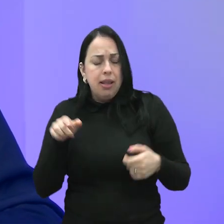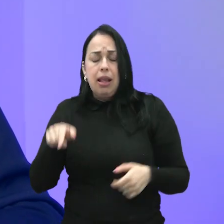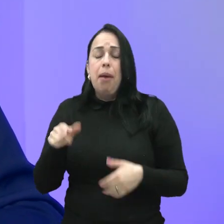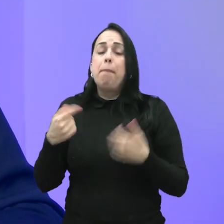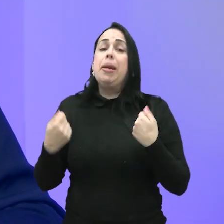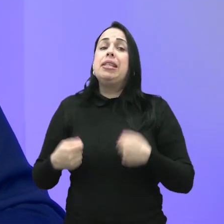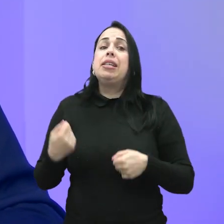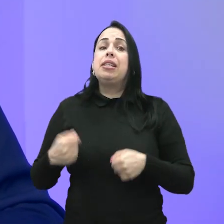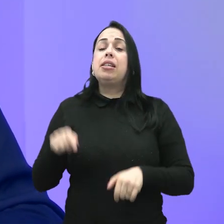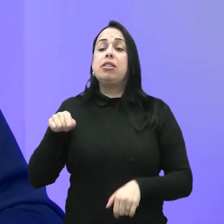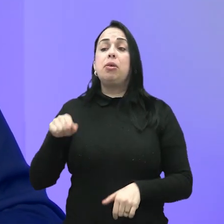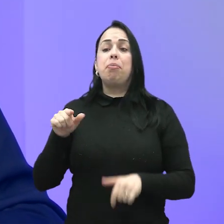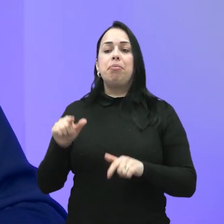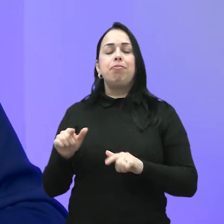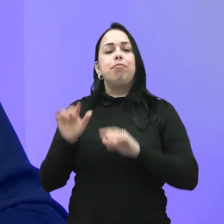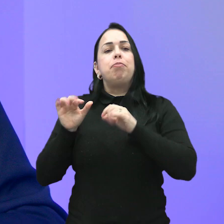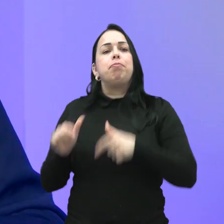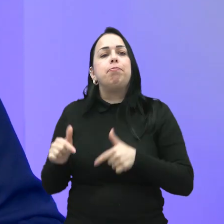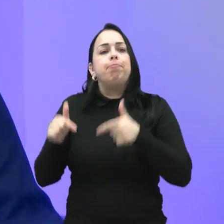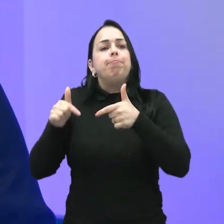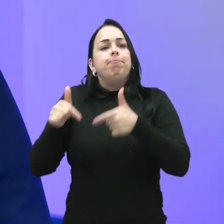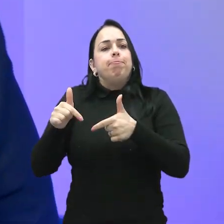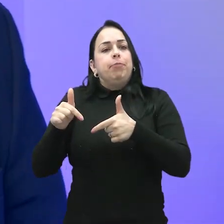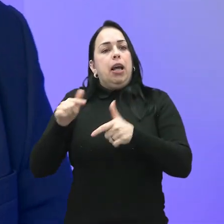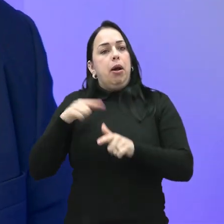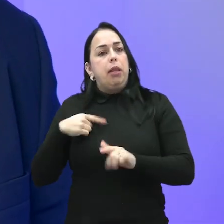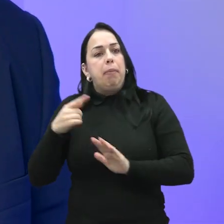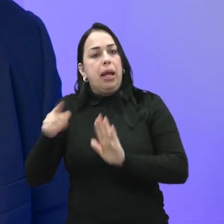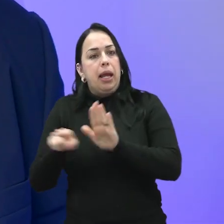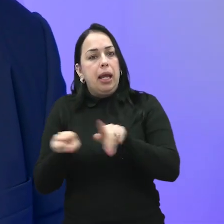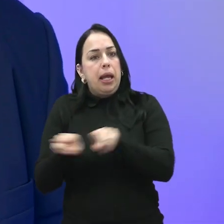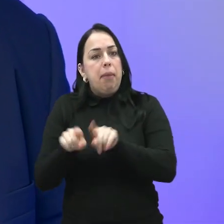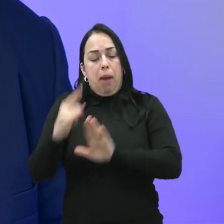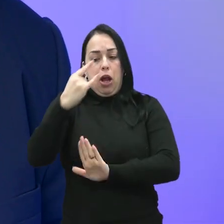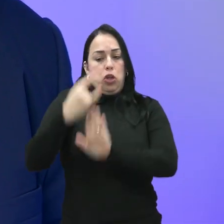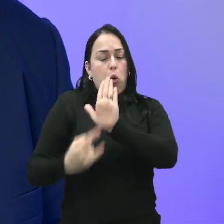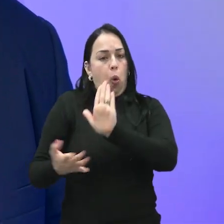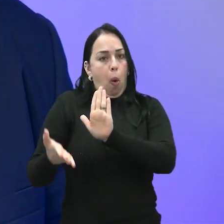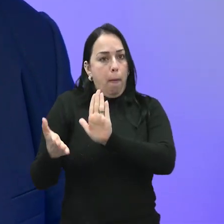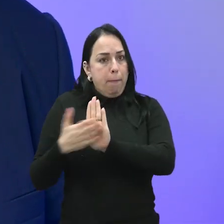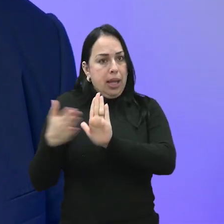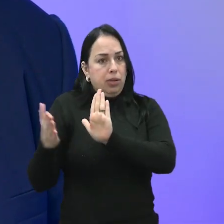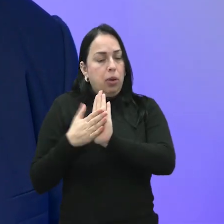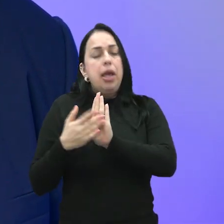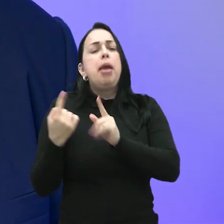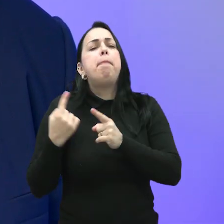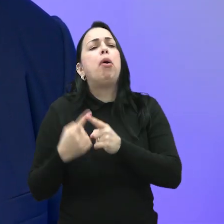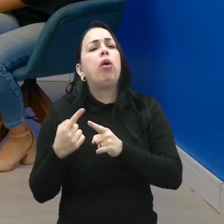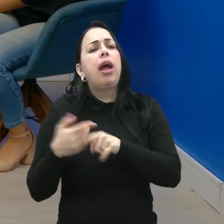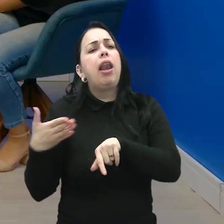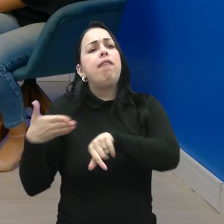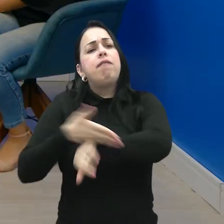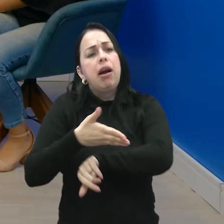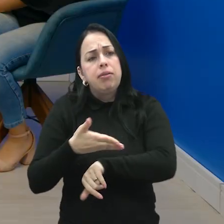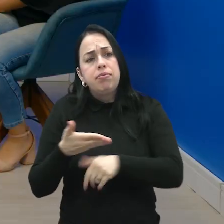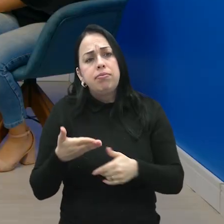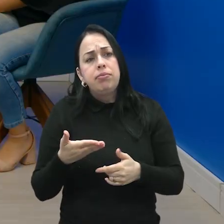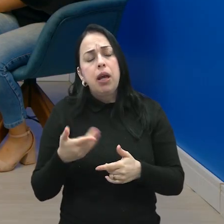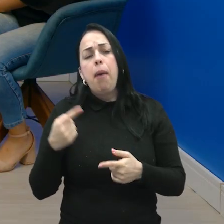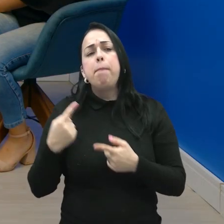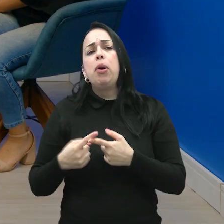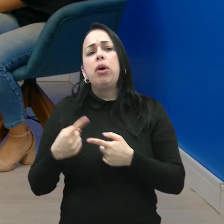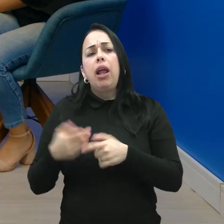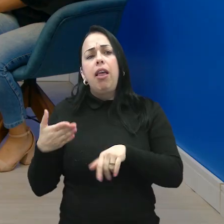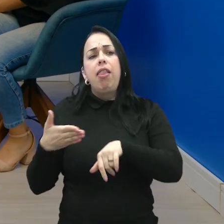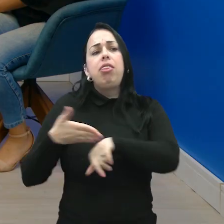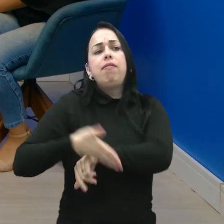ato que dê a ele subsídio material, que é o princípio da motivação. Qual é a